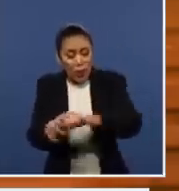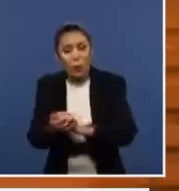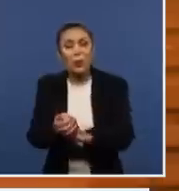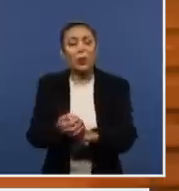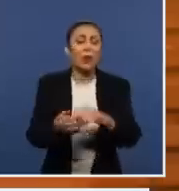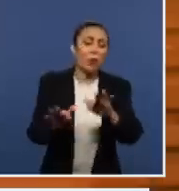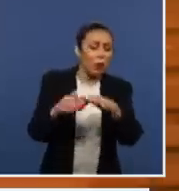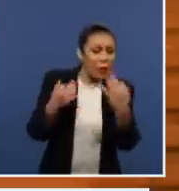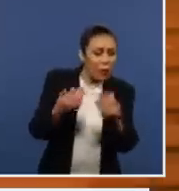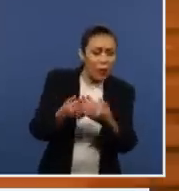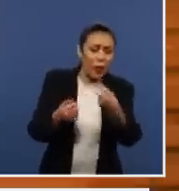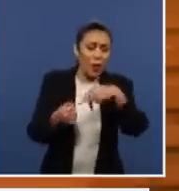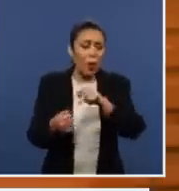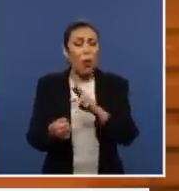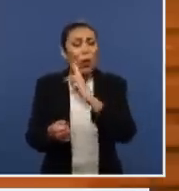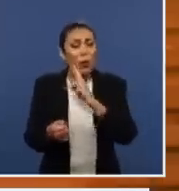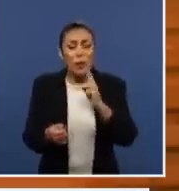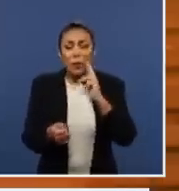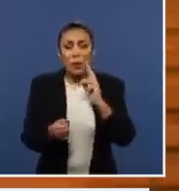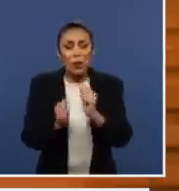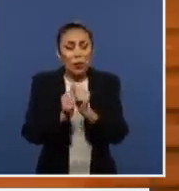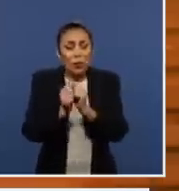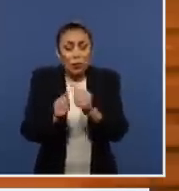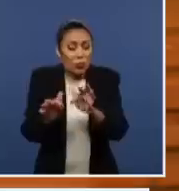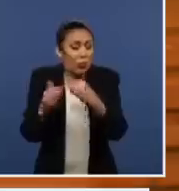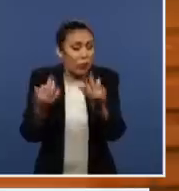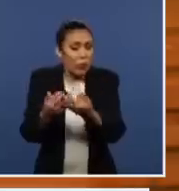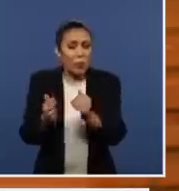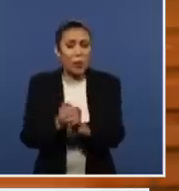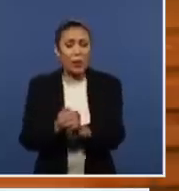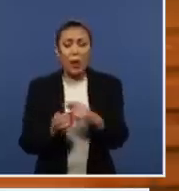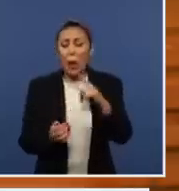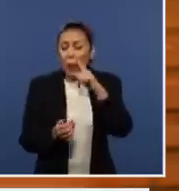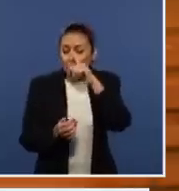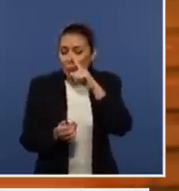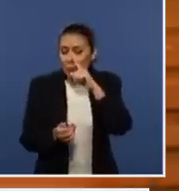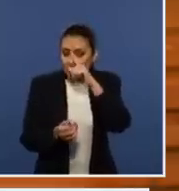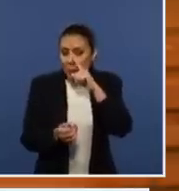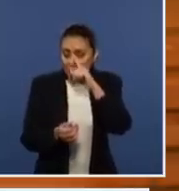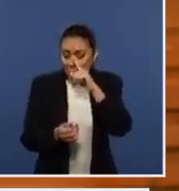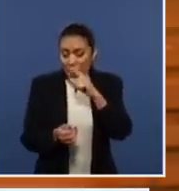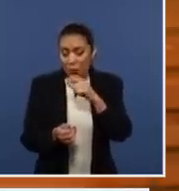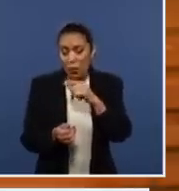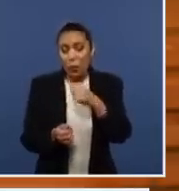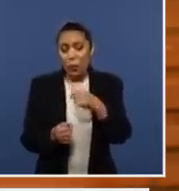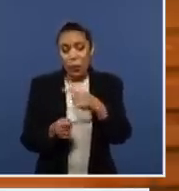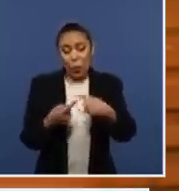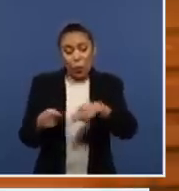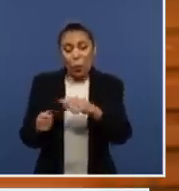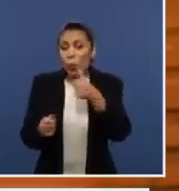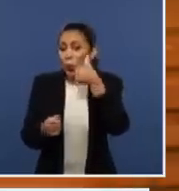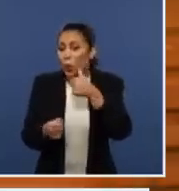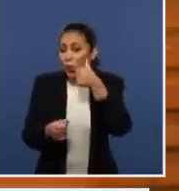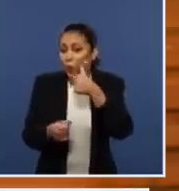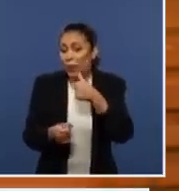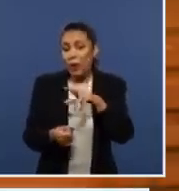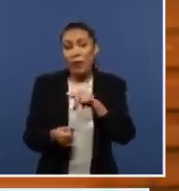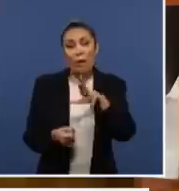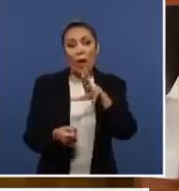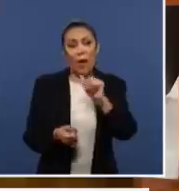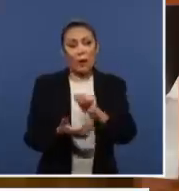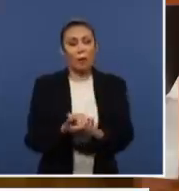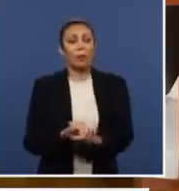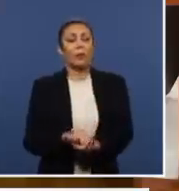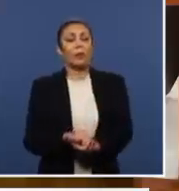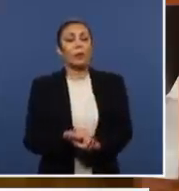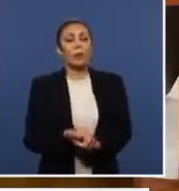num restaurante. Isso é fascismo puro e coloca em risco a integridade da jornalista. Bom, Big. Em